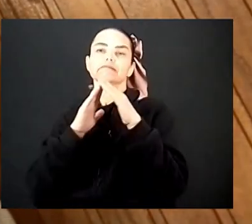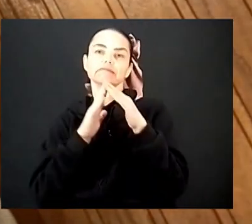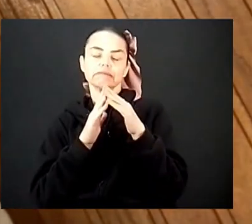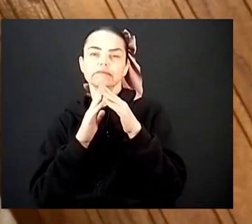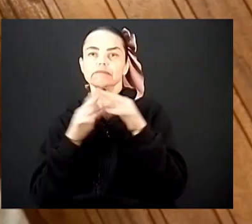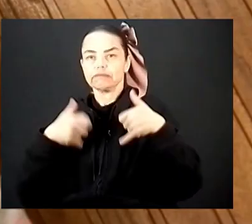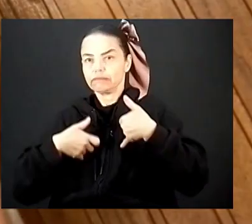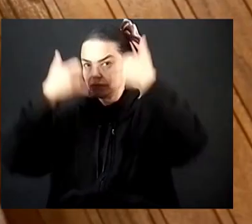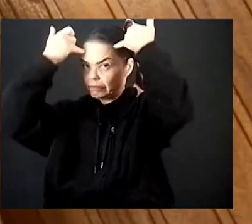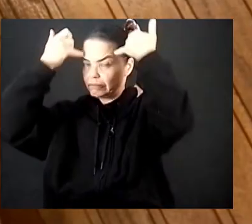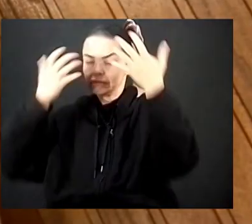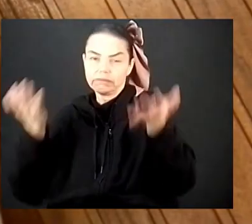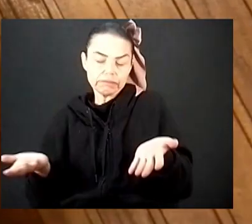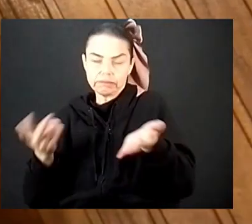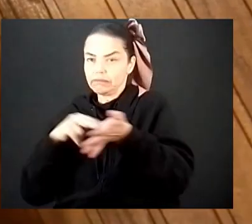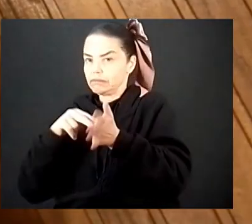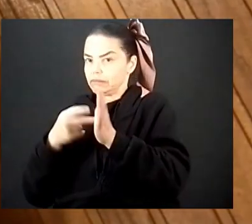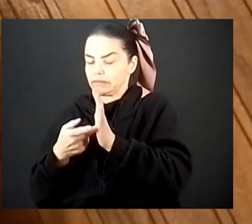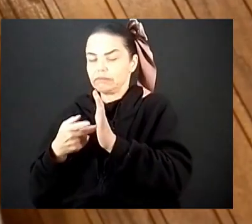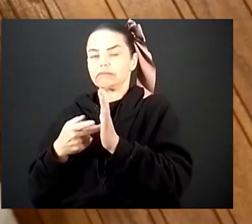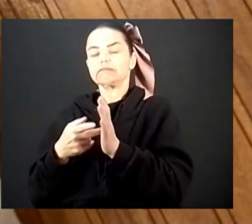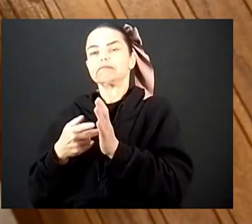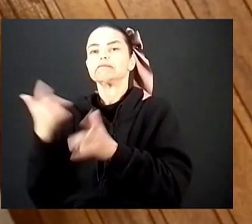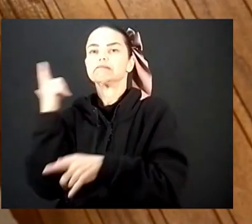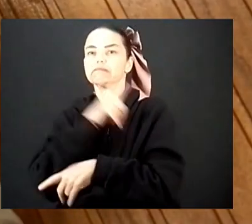narcisista, entendeu? Quando a gente consegue